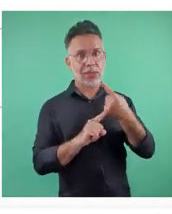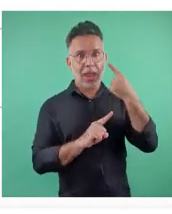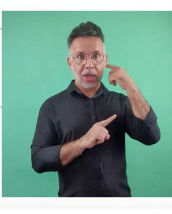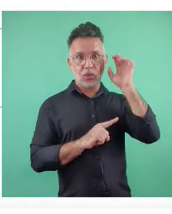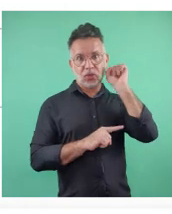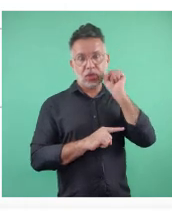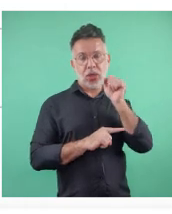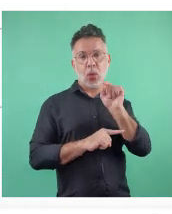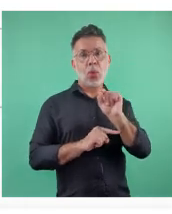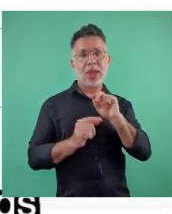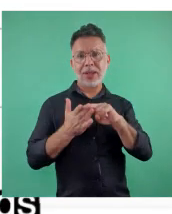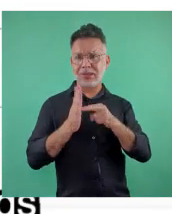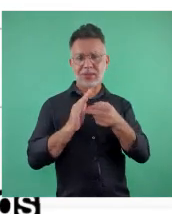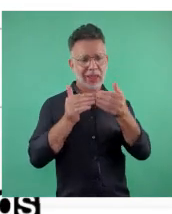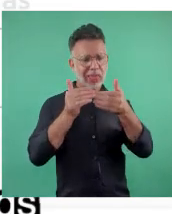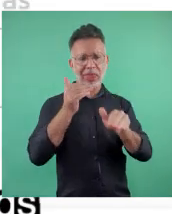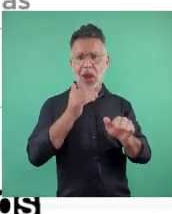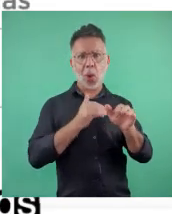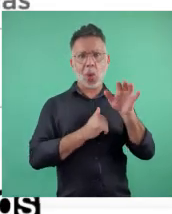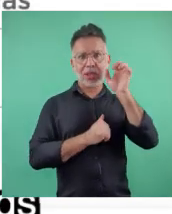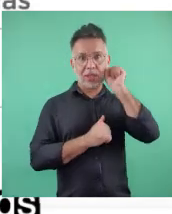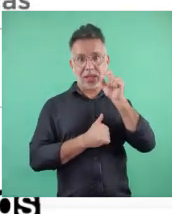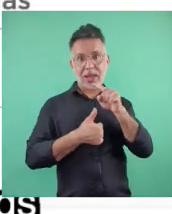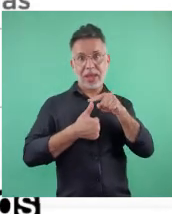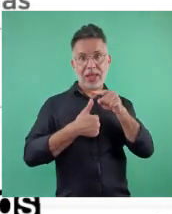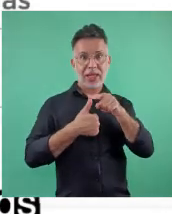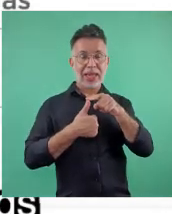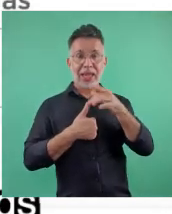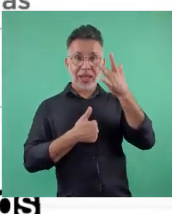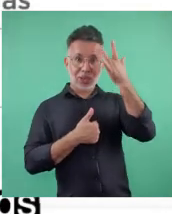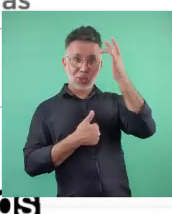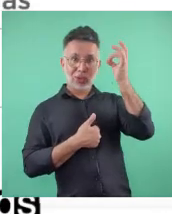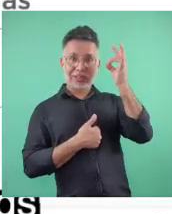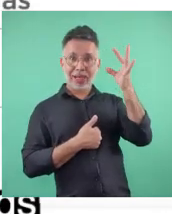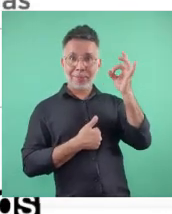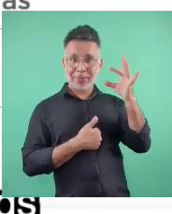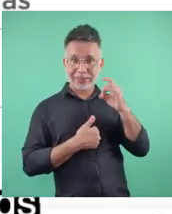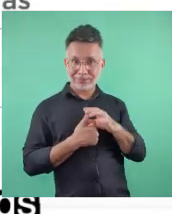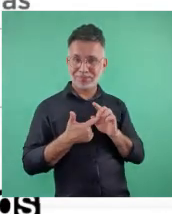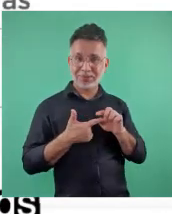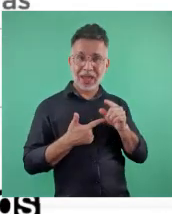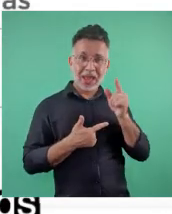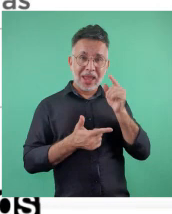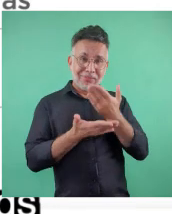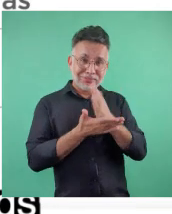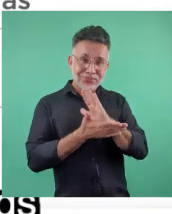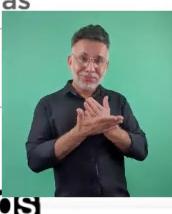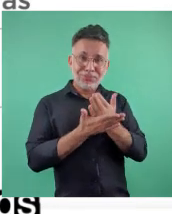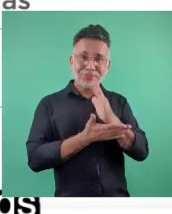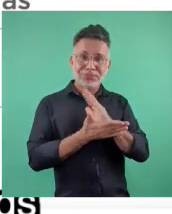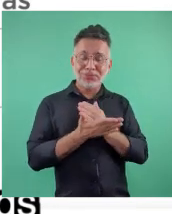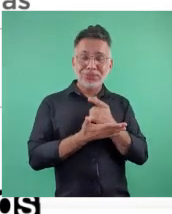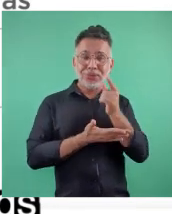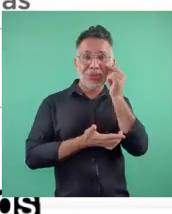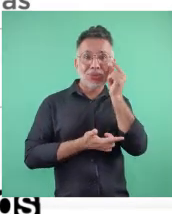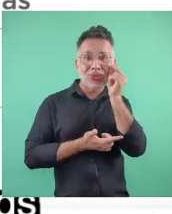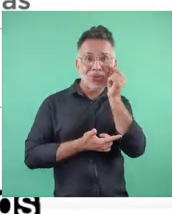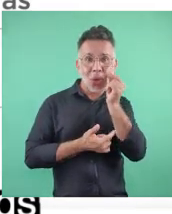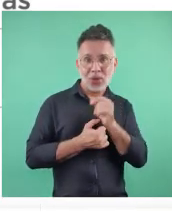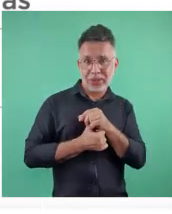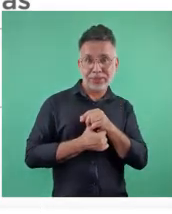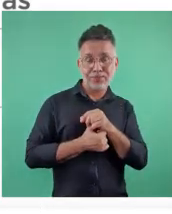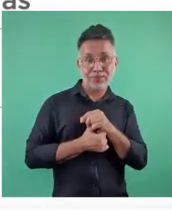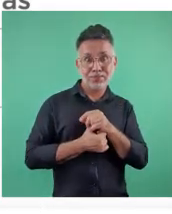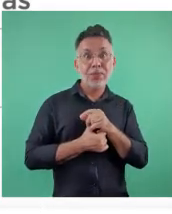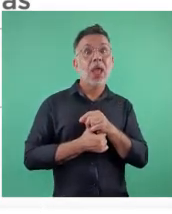relação com a audição, mas que são cefaleia, dor de cabeça, insônia. De você escutar tanto som